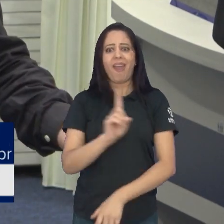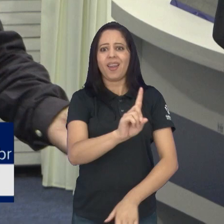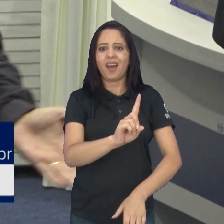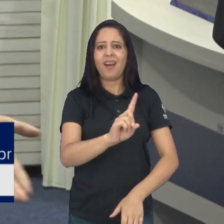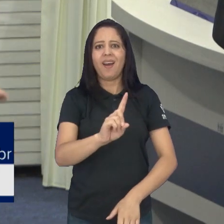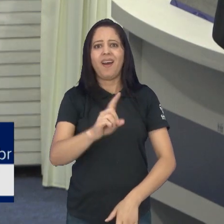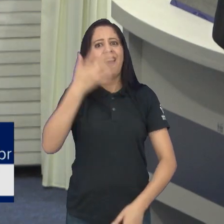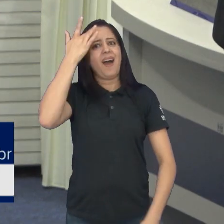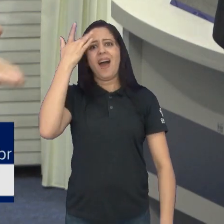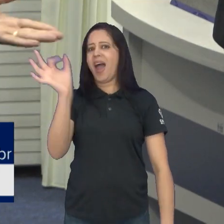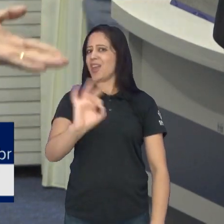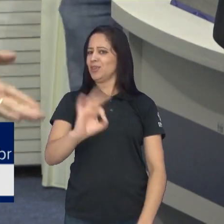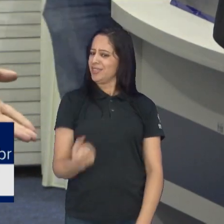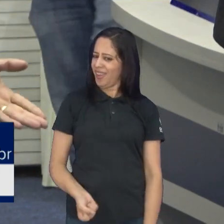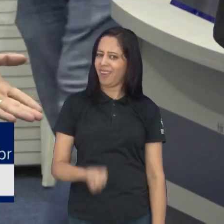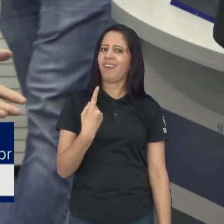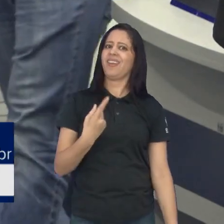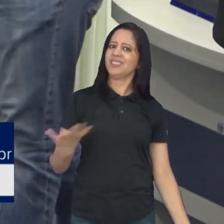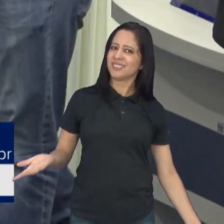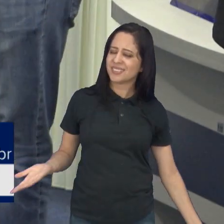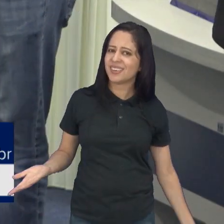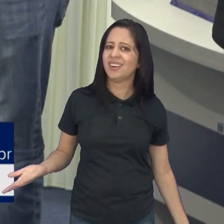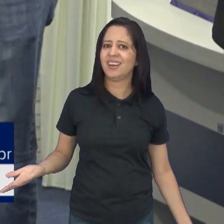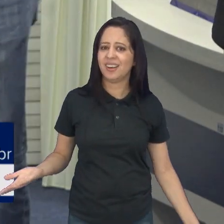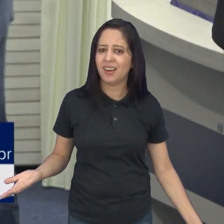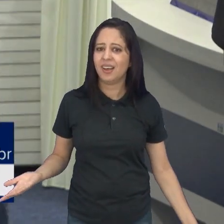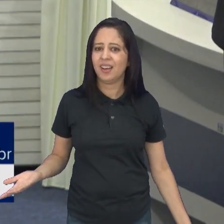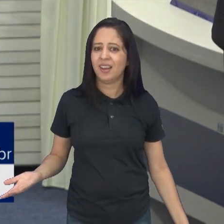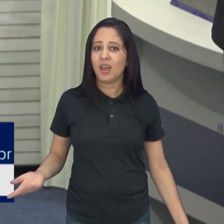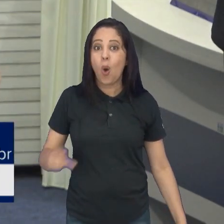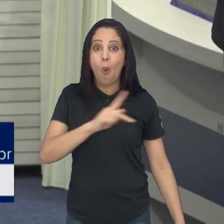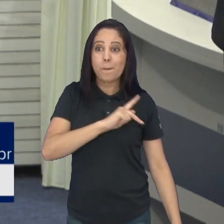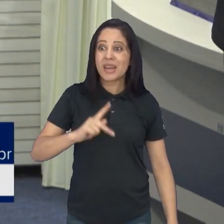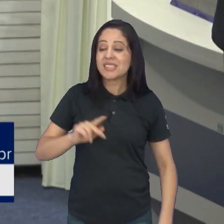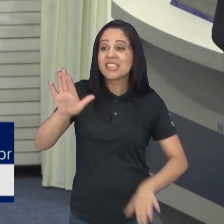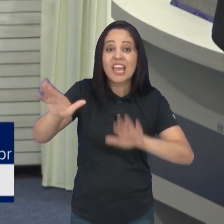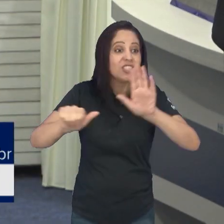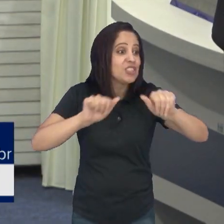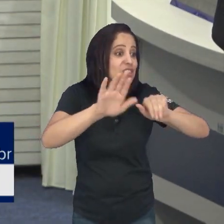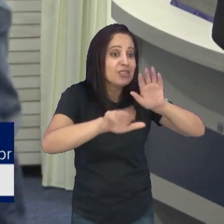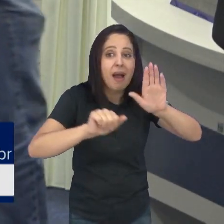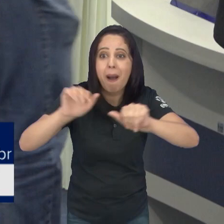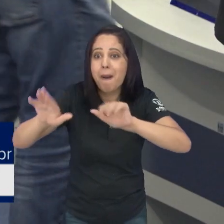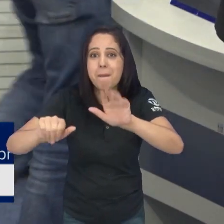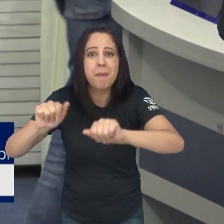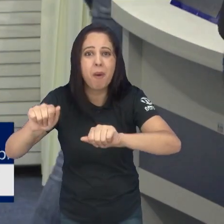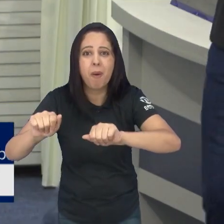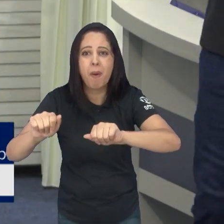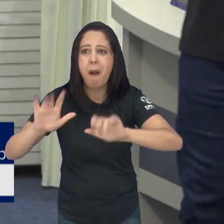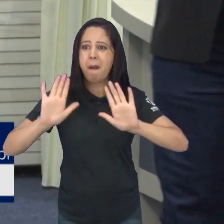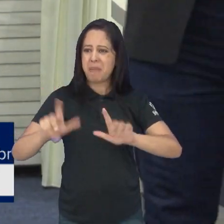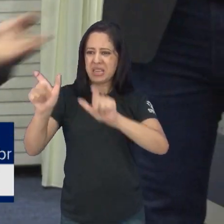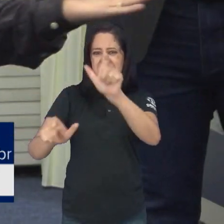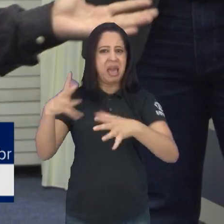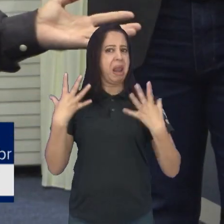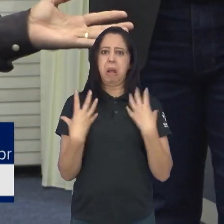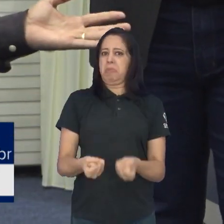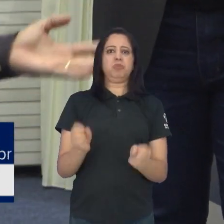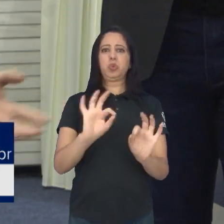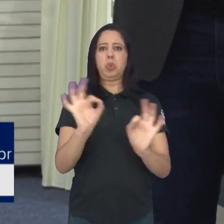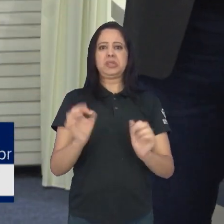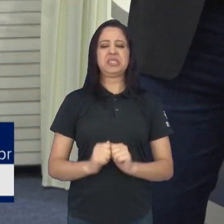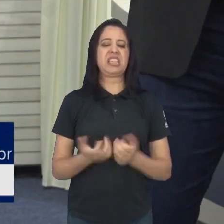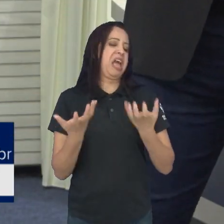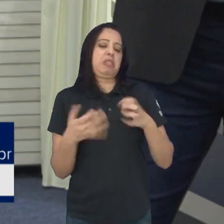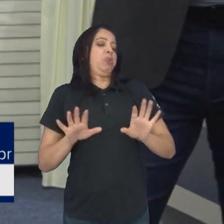aqui. Está muito estranho isso aqui. Quer dizer, um convite do presidente da comissão para ir até o Fundo Social, agora não quer ir.